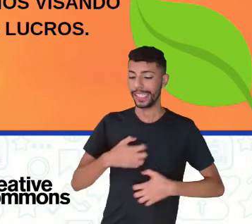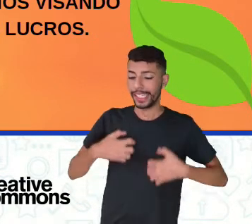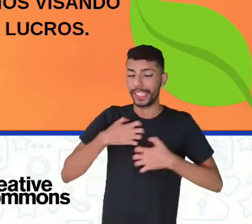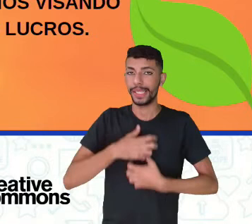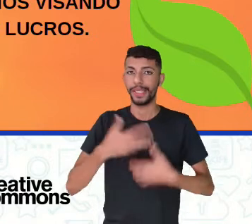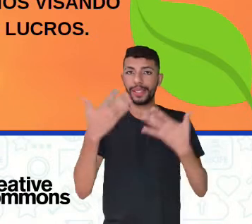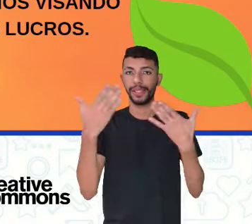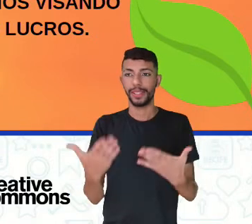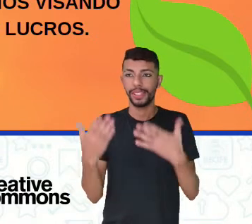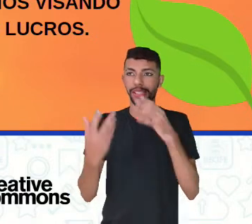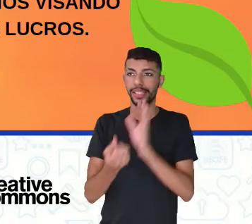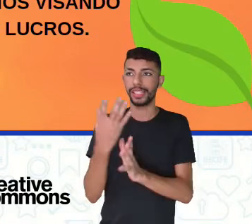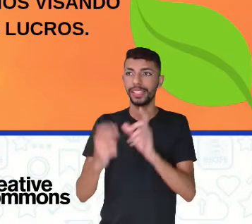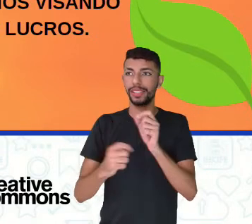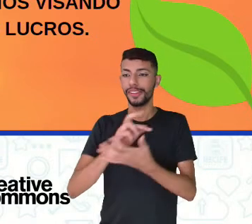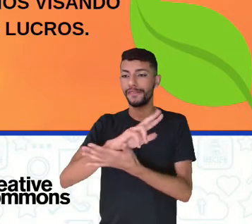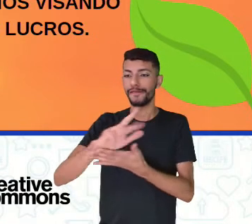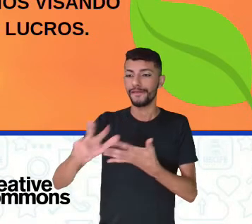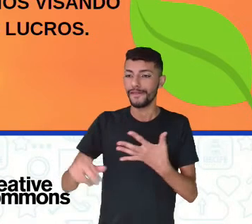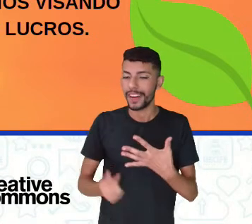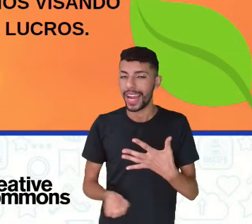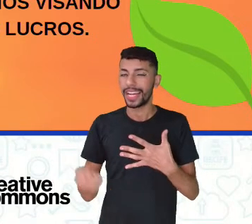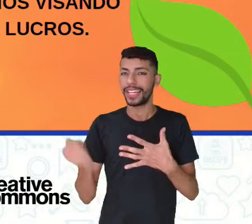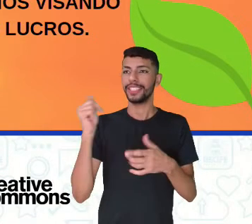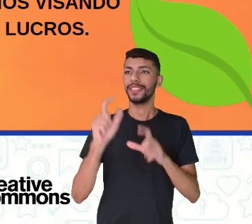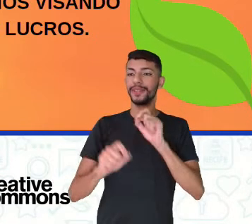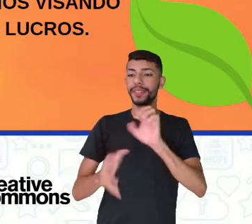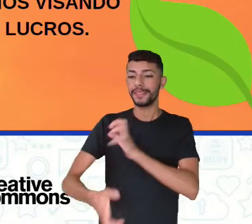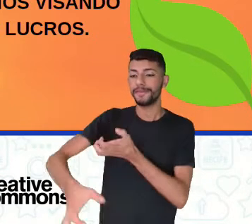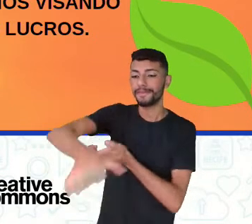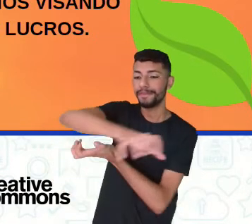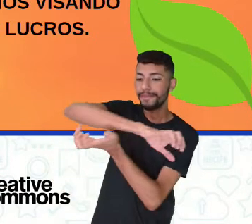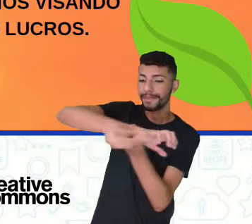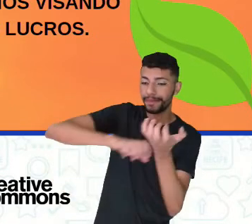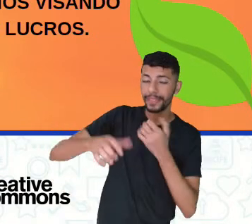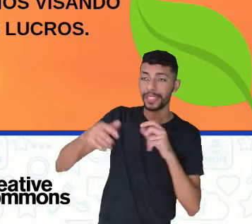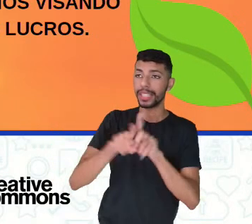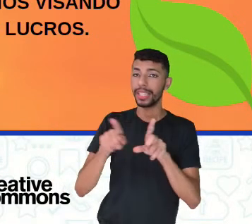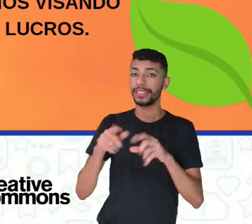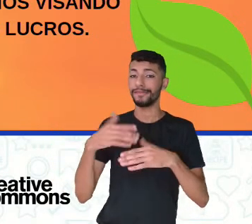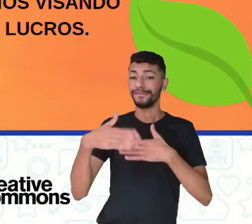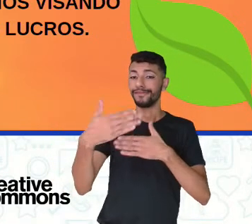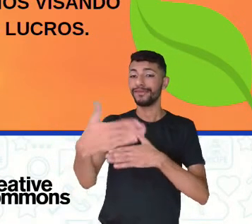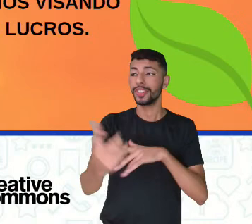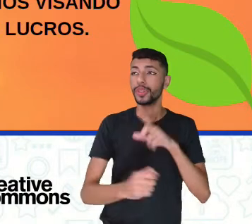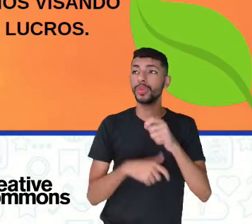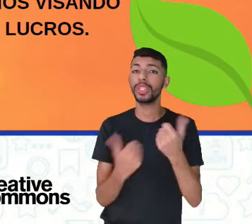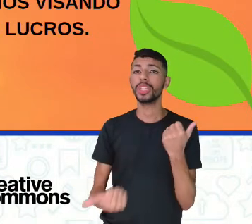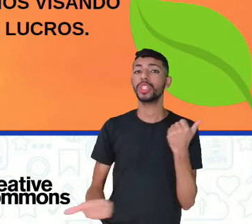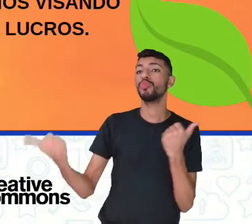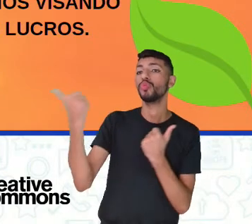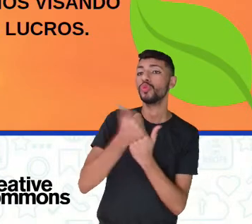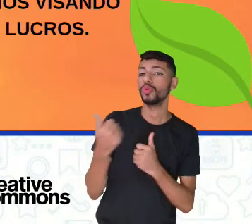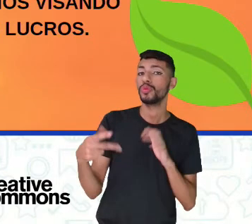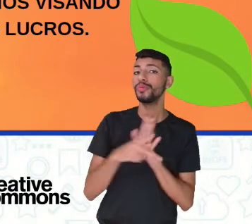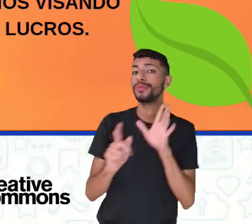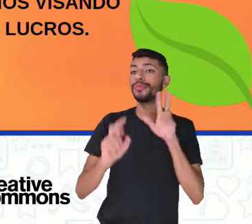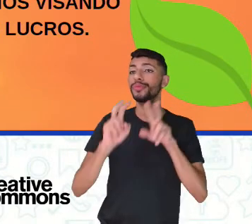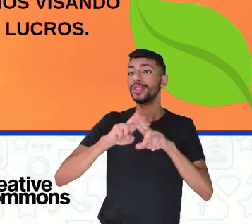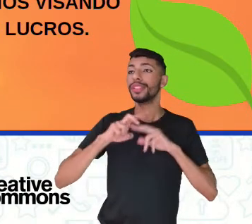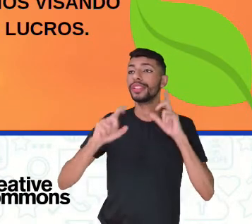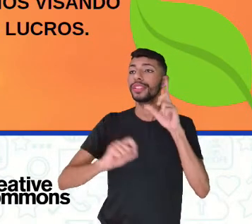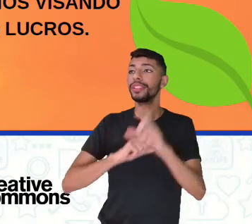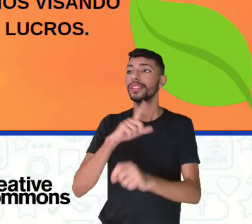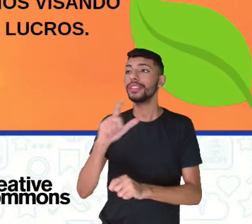gerando várias revoltas, né, revoluções, até mais na frente serem substituídos, né, pela questão que